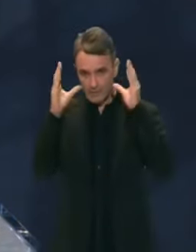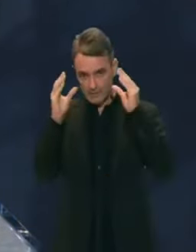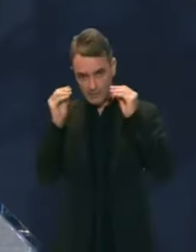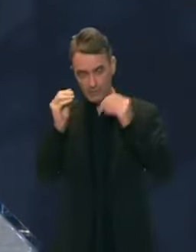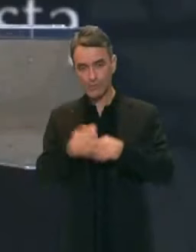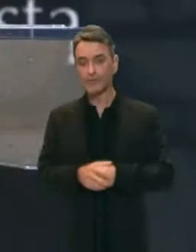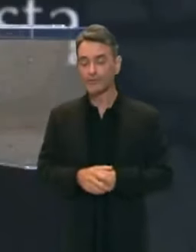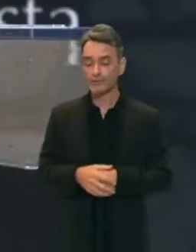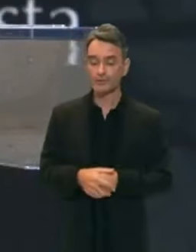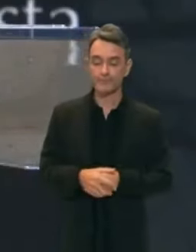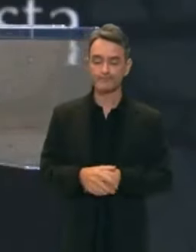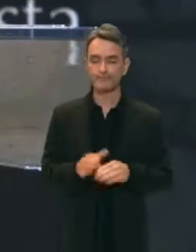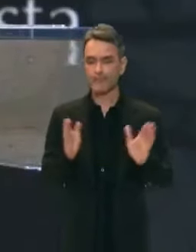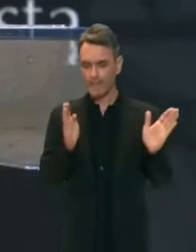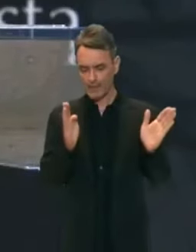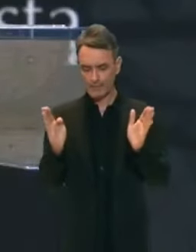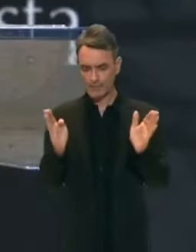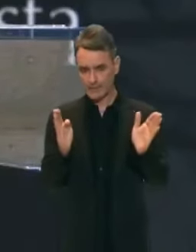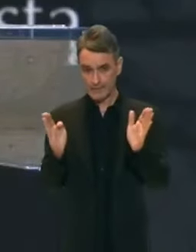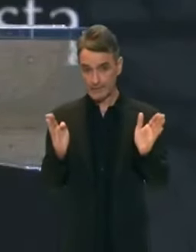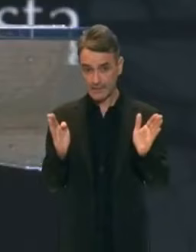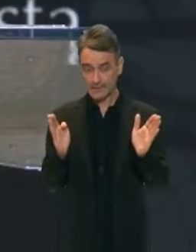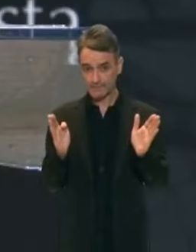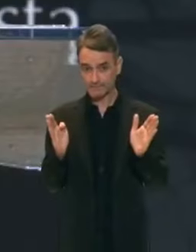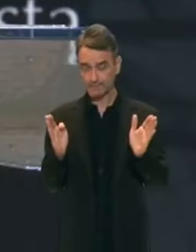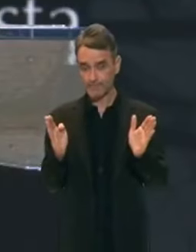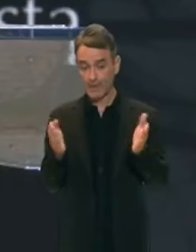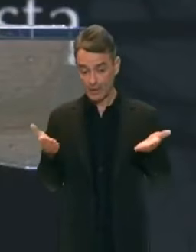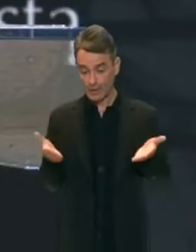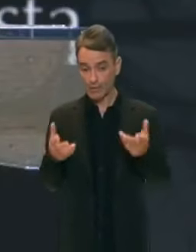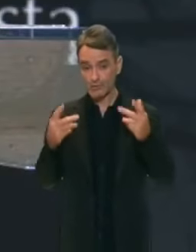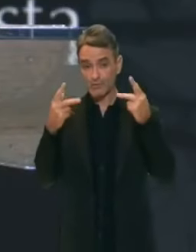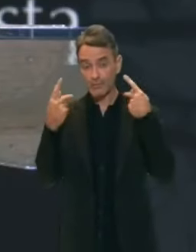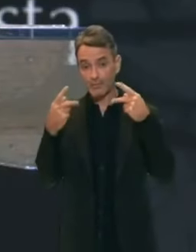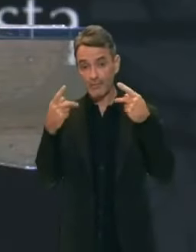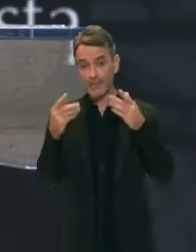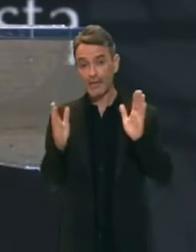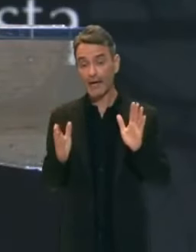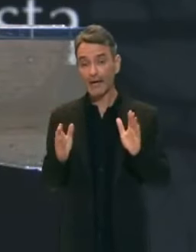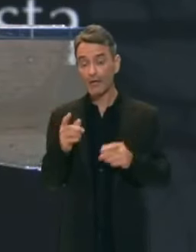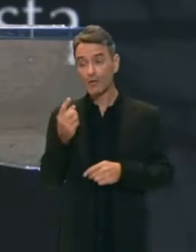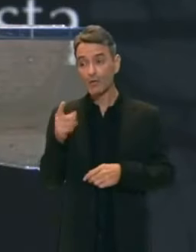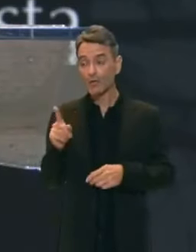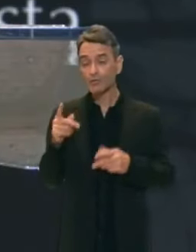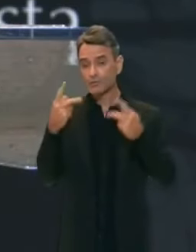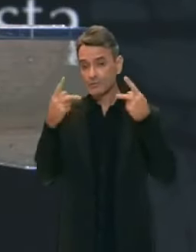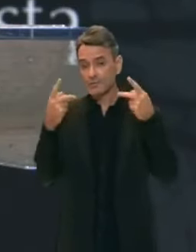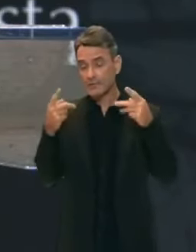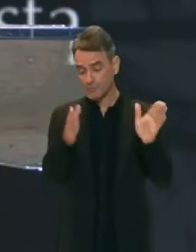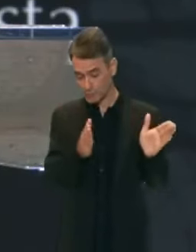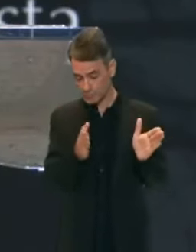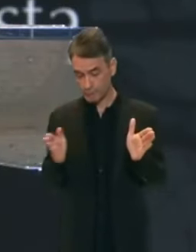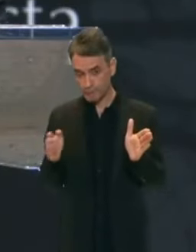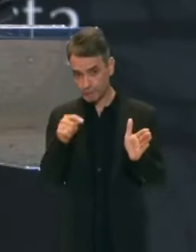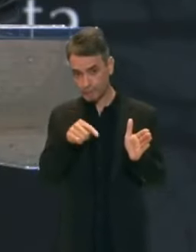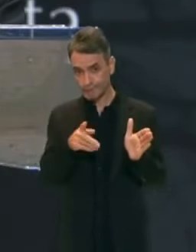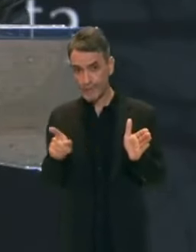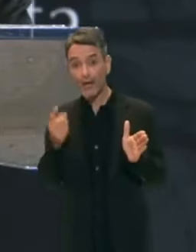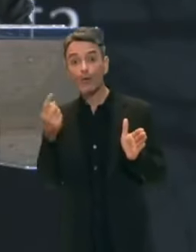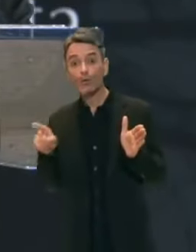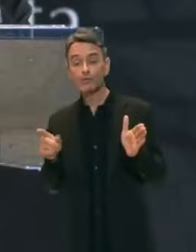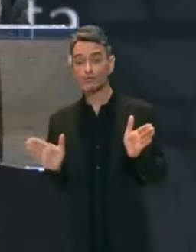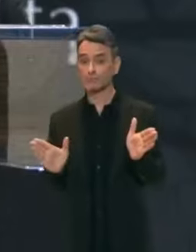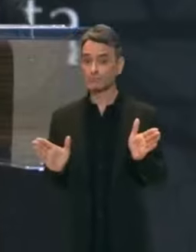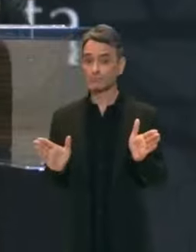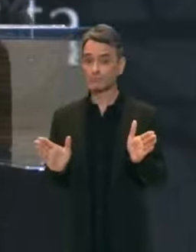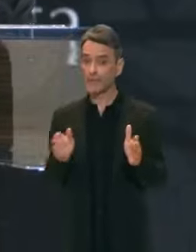estou com uma série muito legal. E hoje eu vou pregar o último sermão dessa série, que eu ainda não terminei lá. Ainda